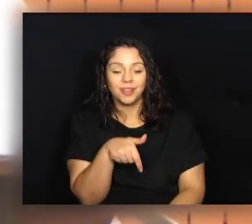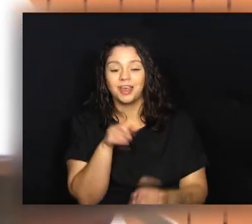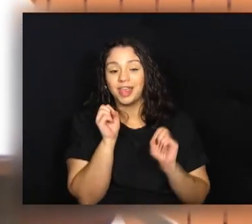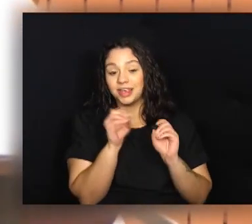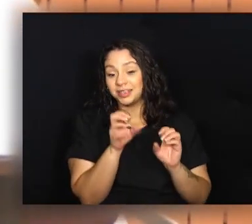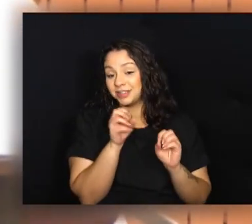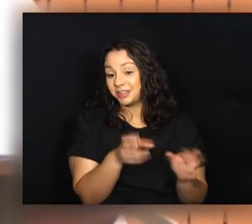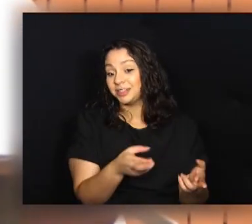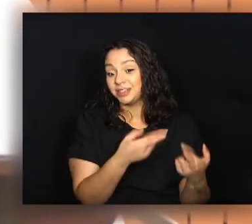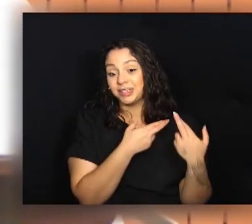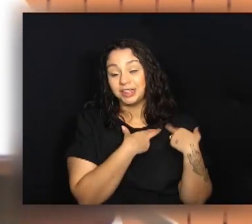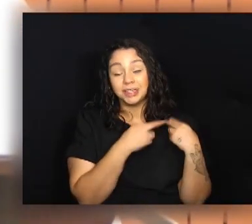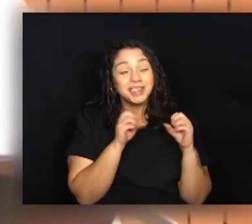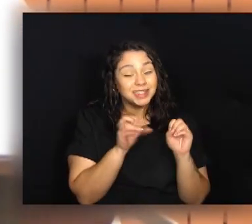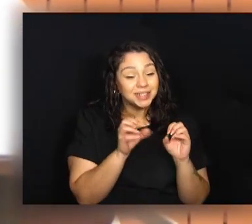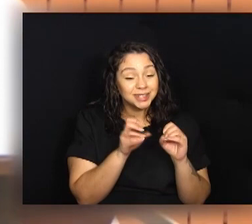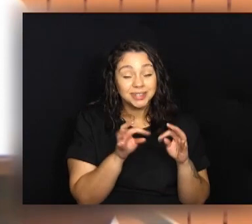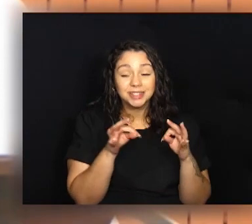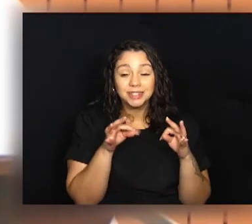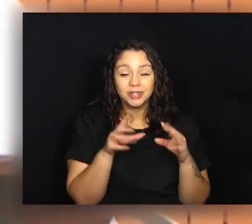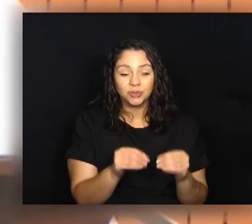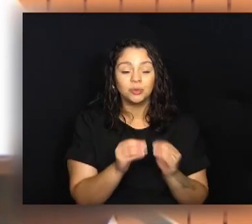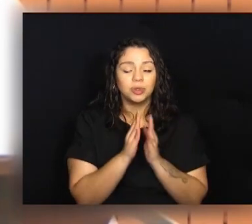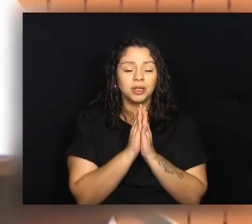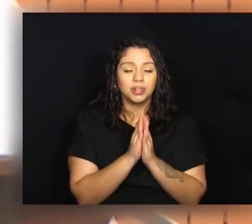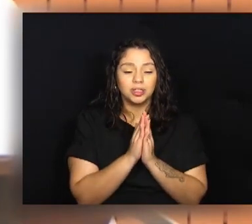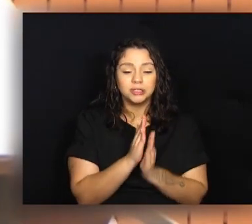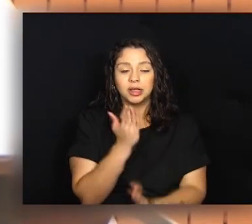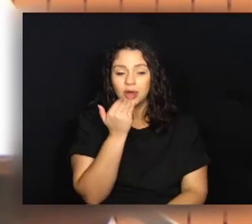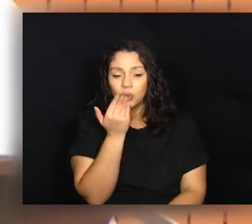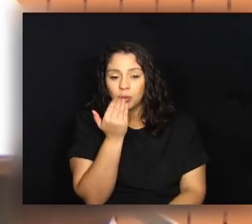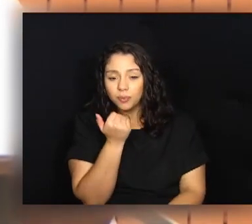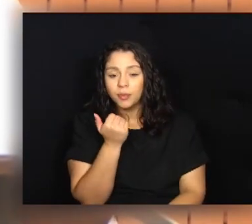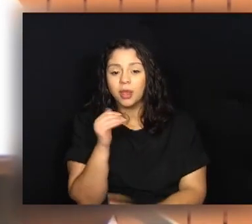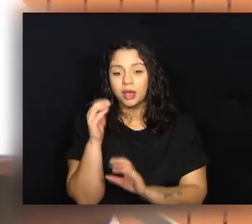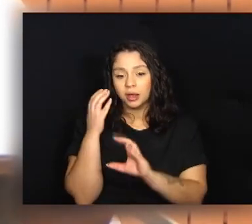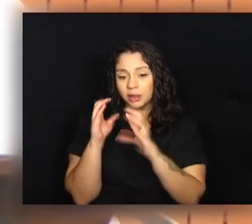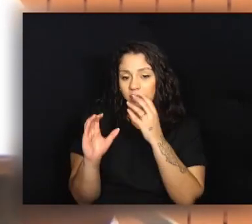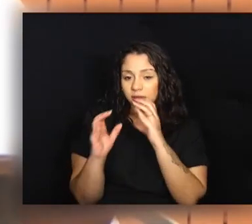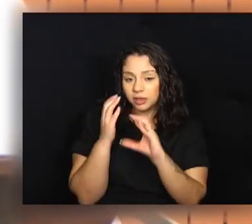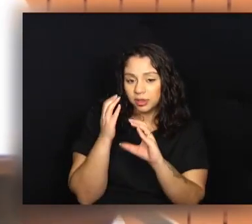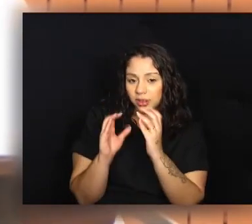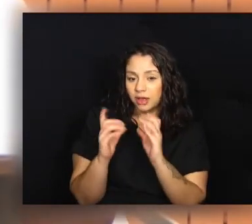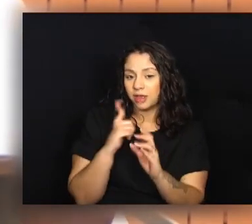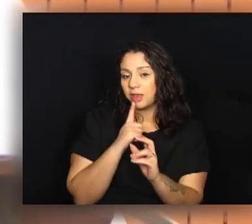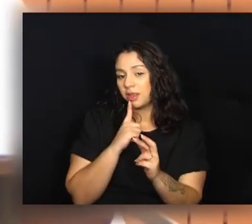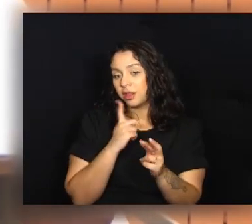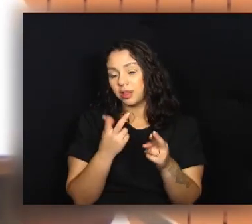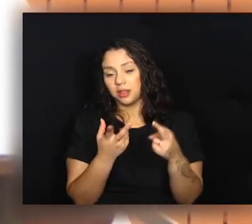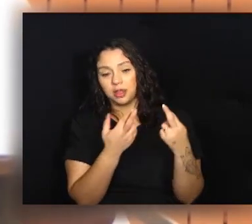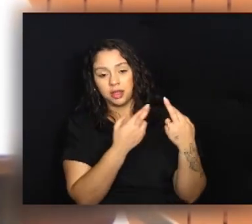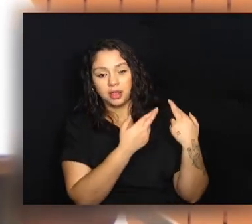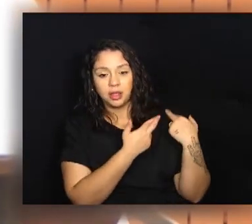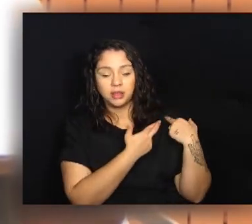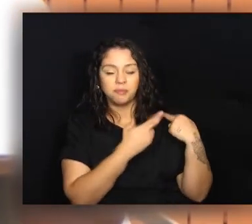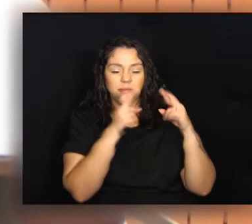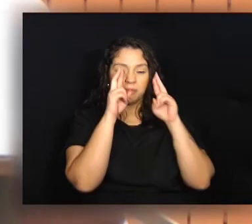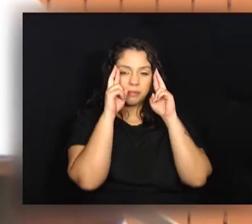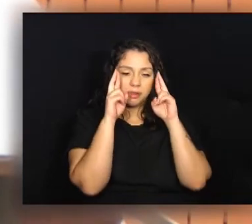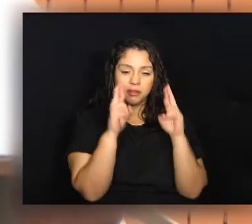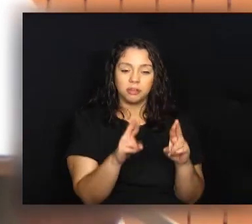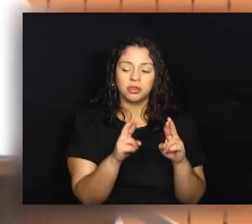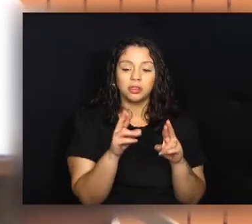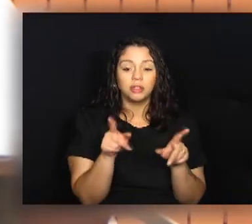ensinam tudo, a rezar, a comer, a cantar, a ter responsabilidade, respeito,